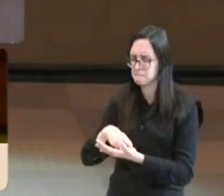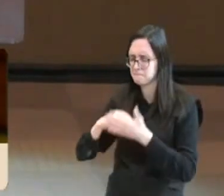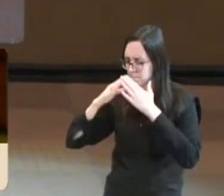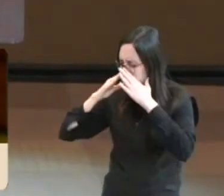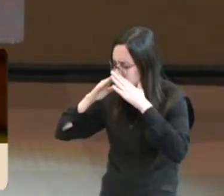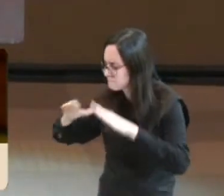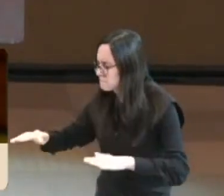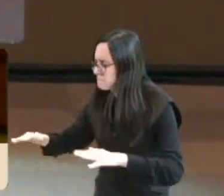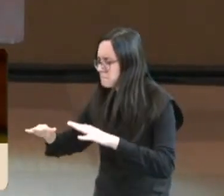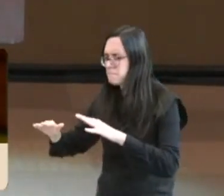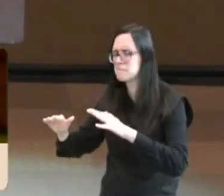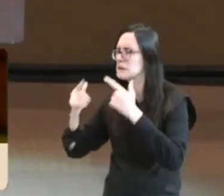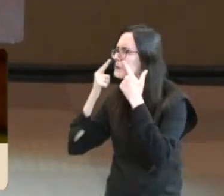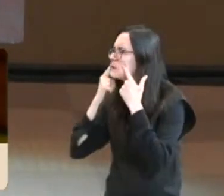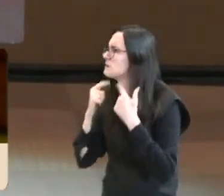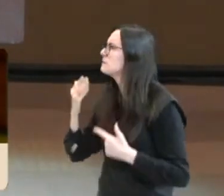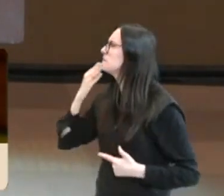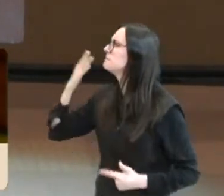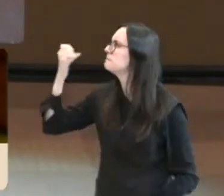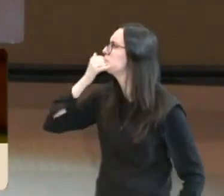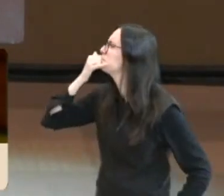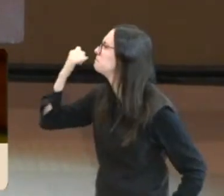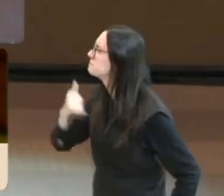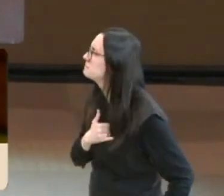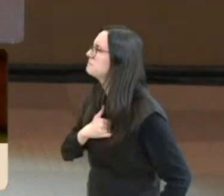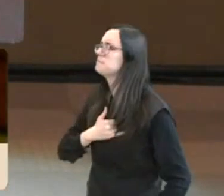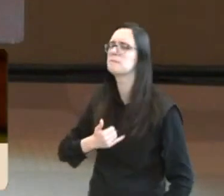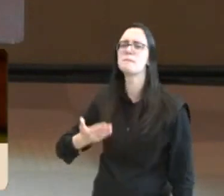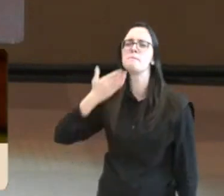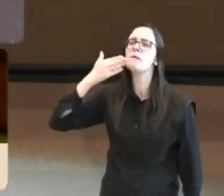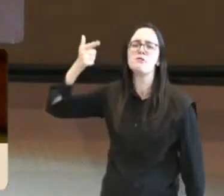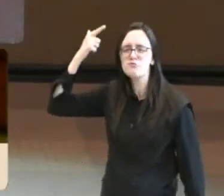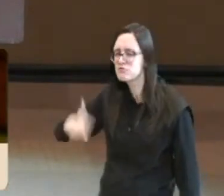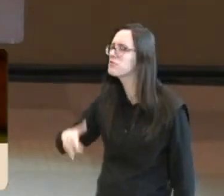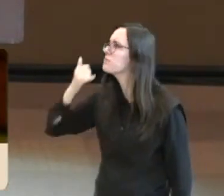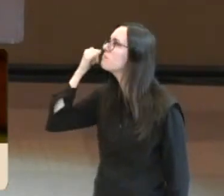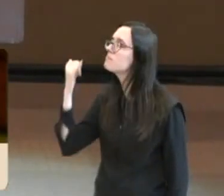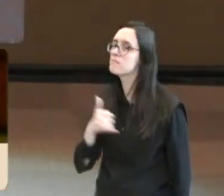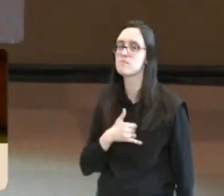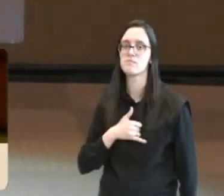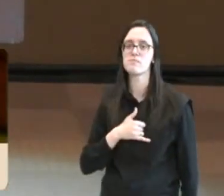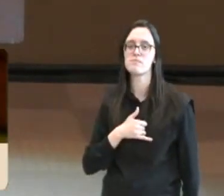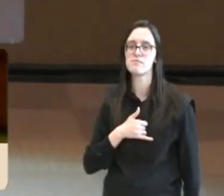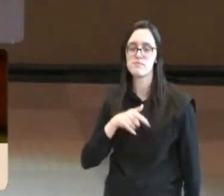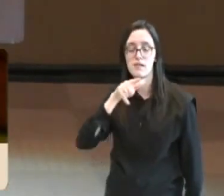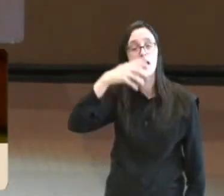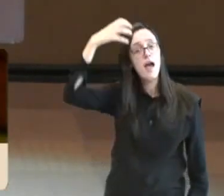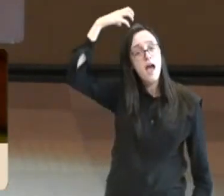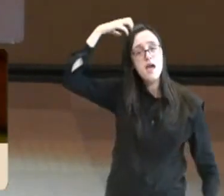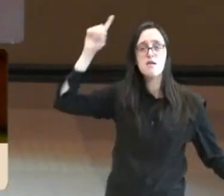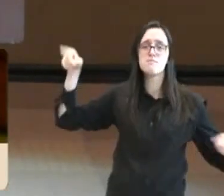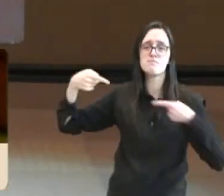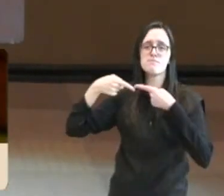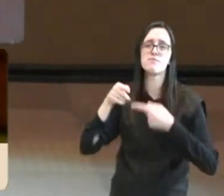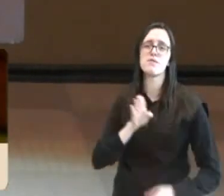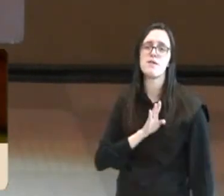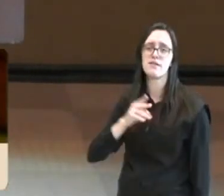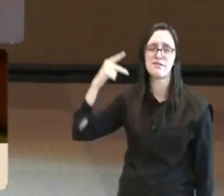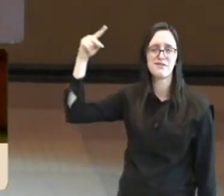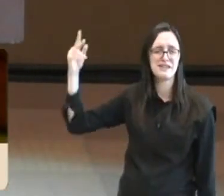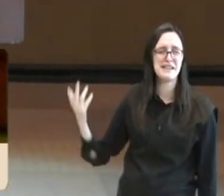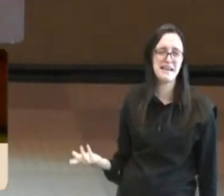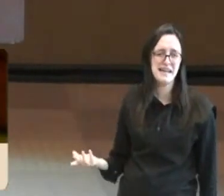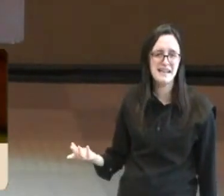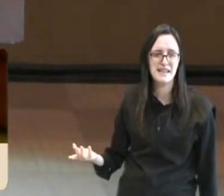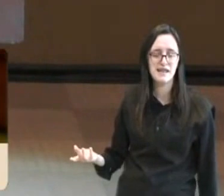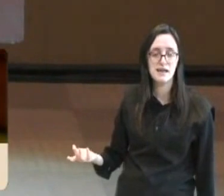chorava, pedia perdão e pedia perdão de novo. Ele foi o rei segundo o coração de Deus. Devo